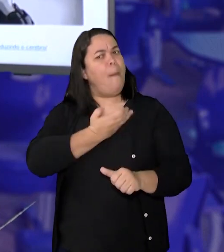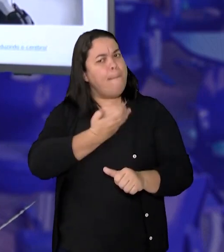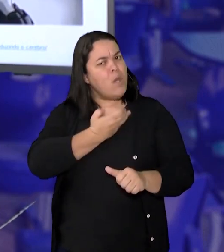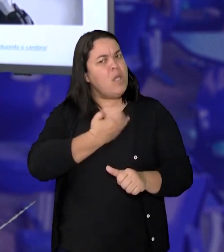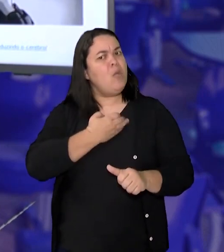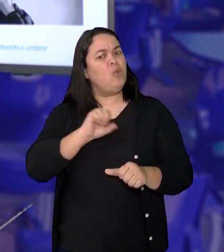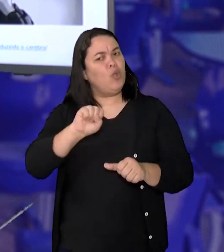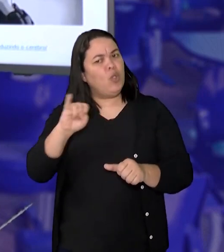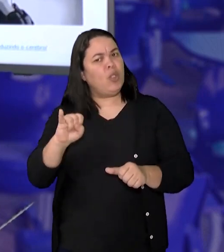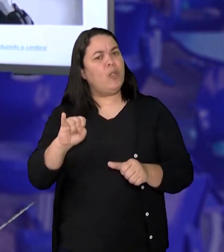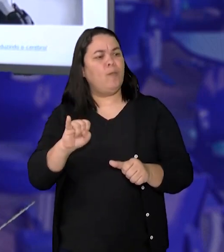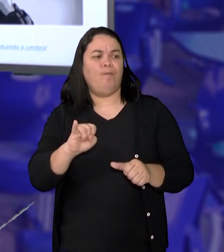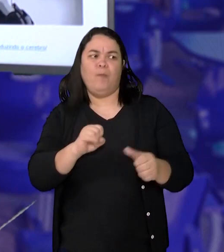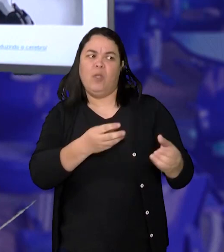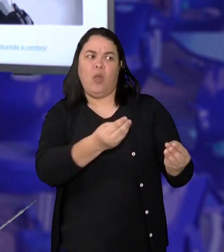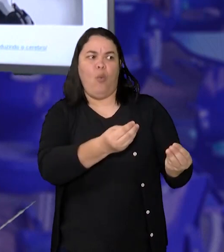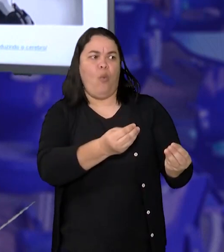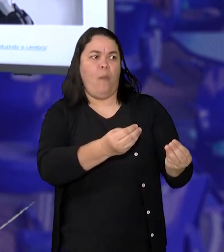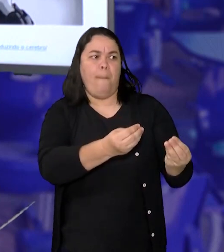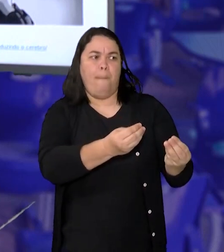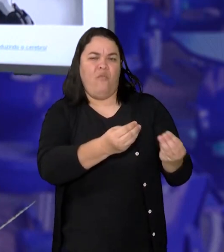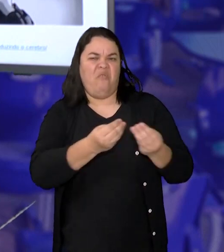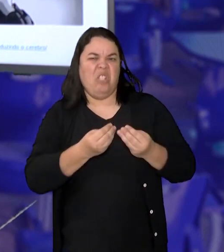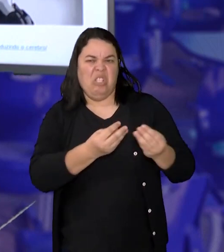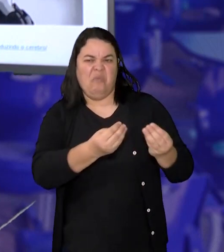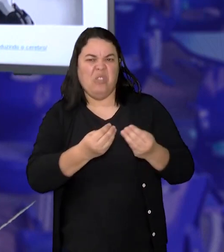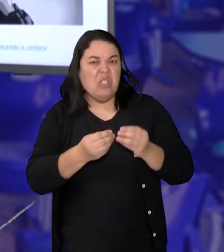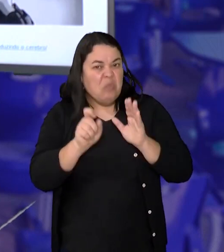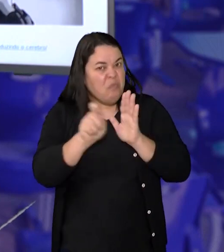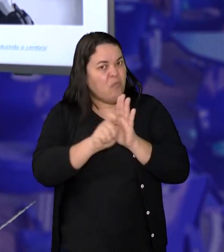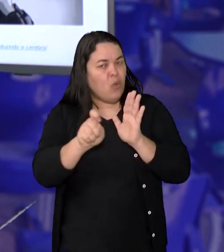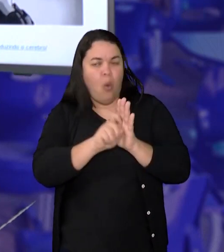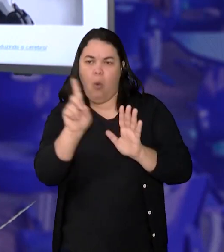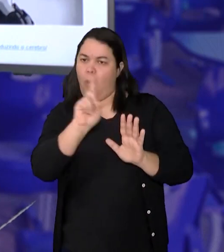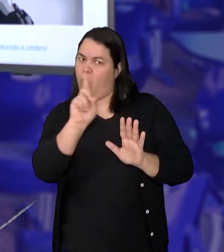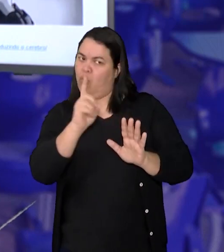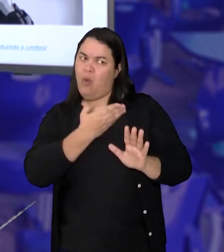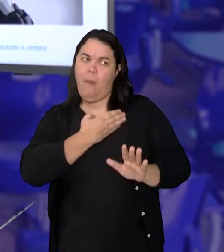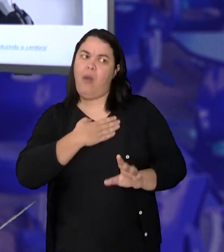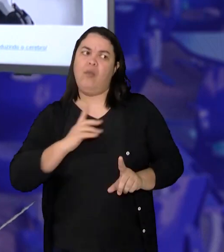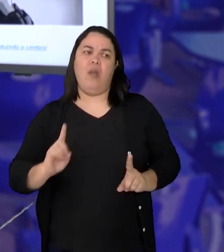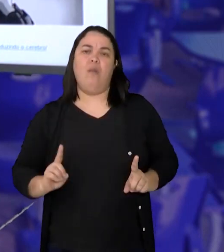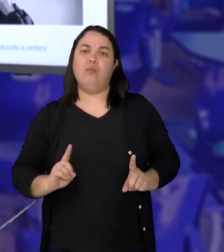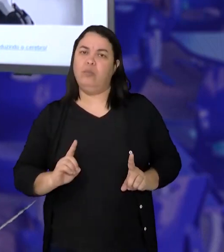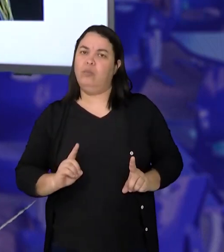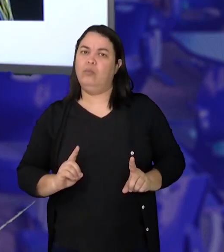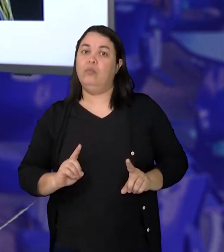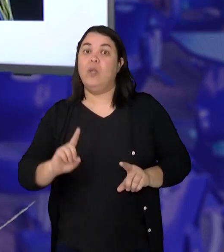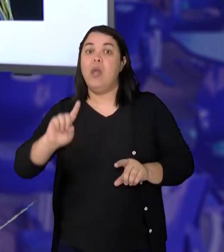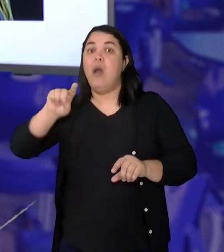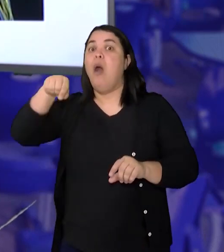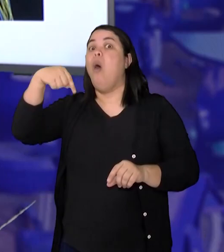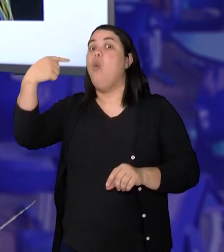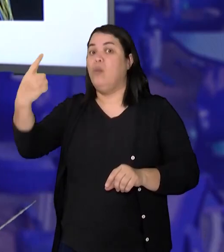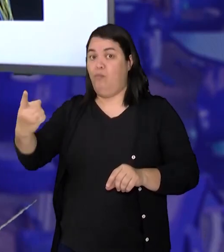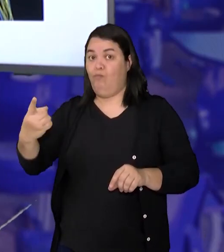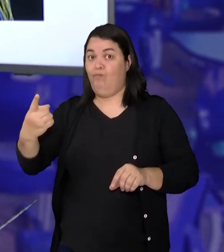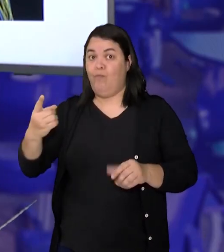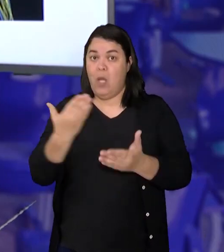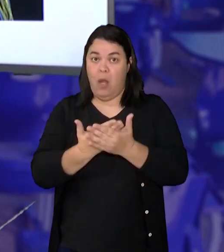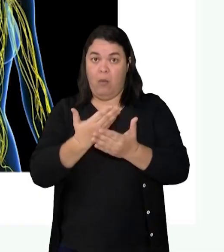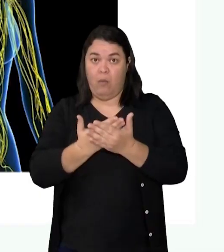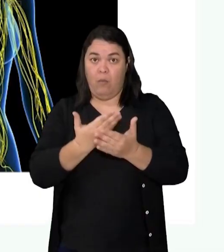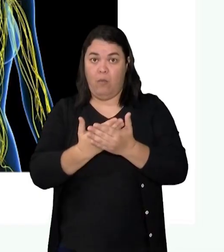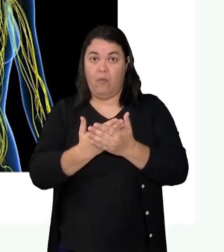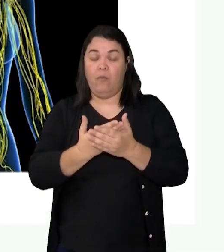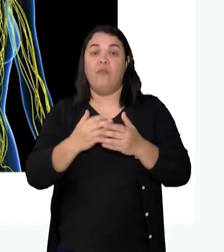andam, porque se eles oferecem isso daqui, não são muito seus amigos não, tá certo? Então, para a próxima aula, vocês vão ter a